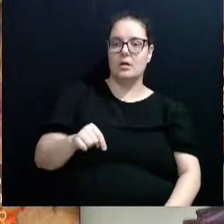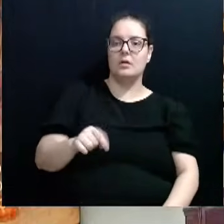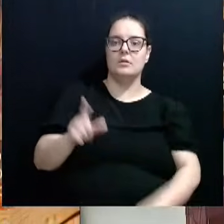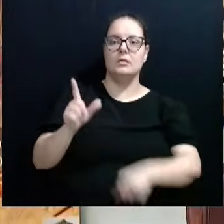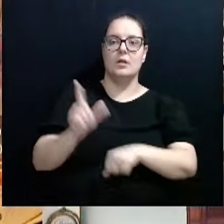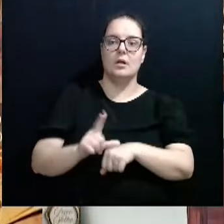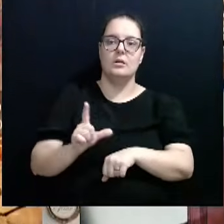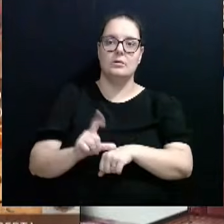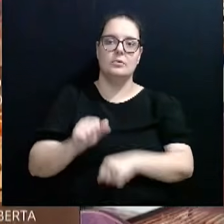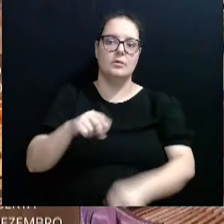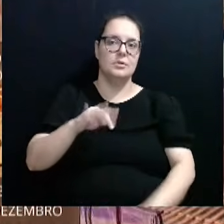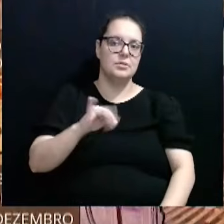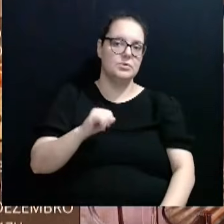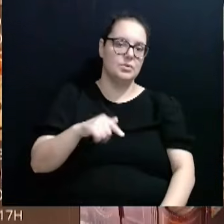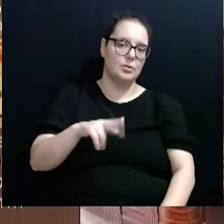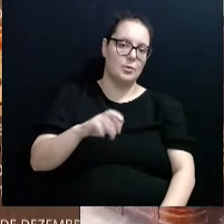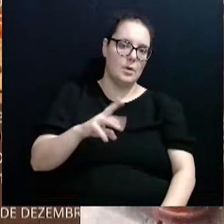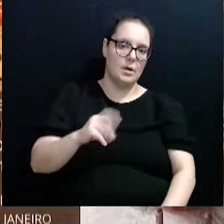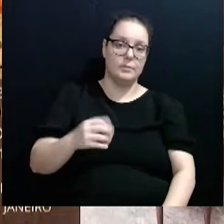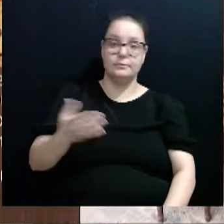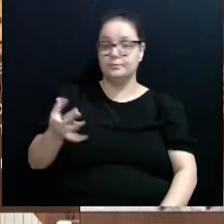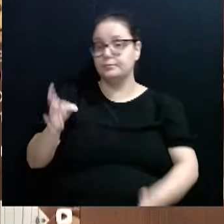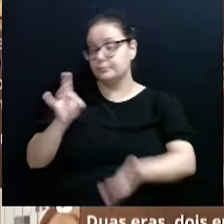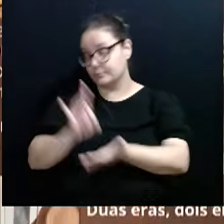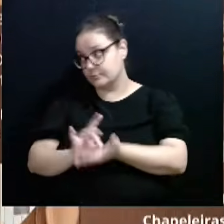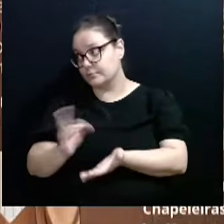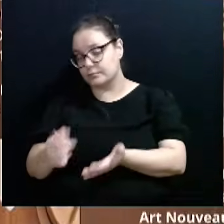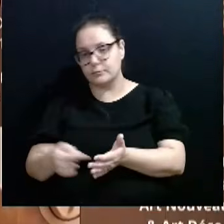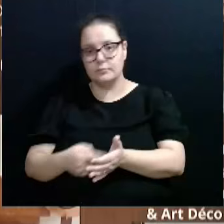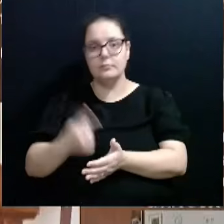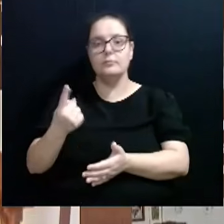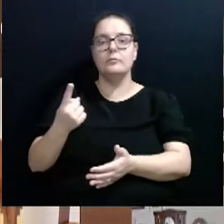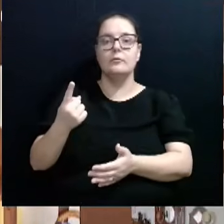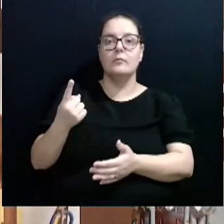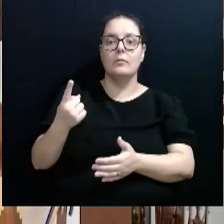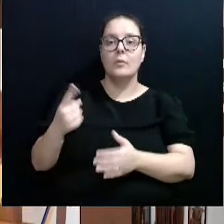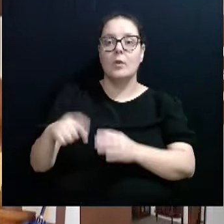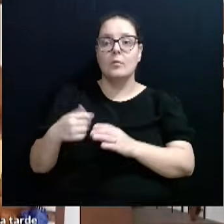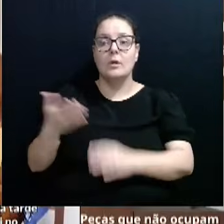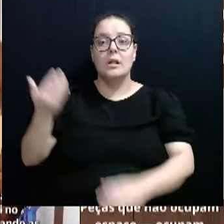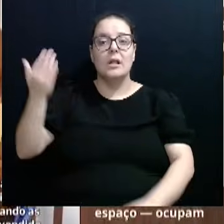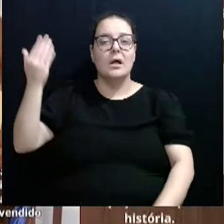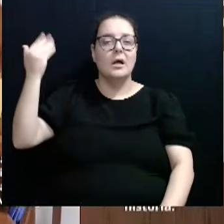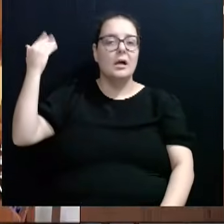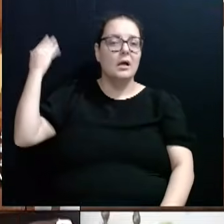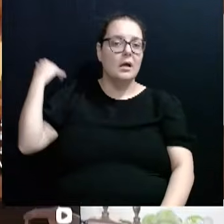antiquário? Na verdade, foi um primeiro vídeo lá atrás, acho que foi de